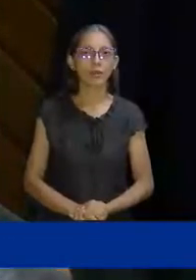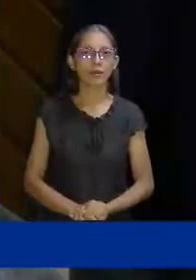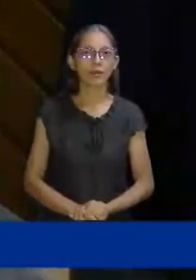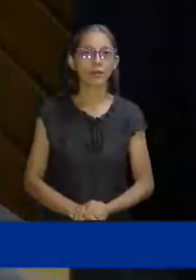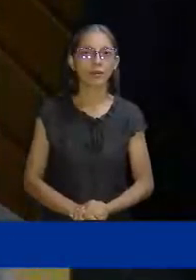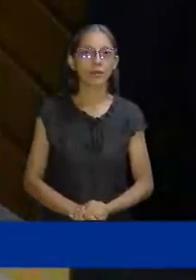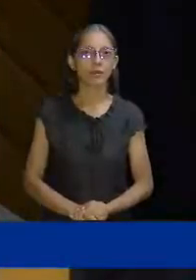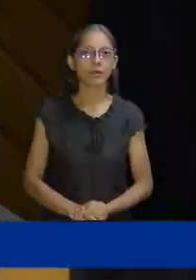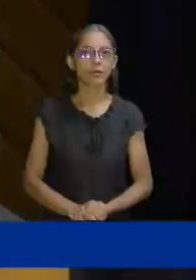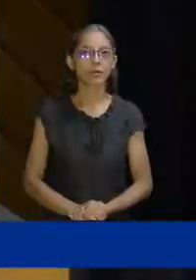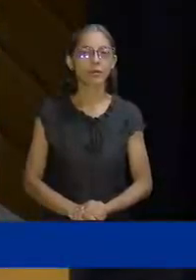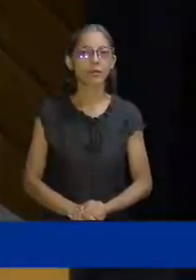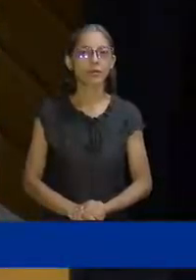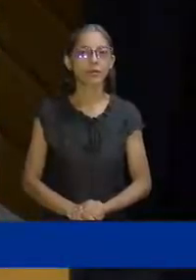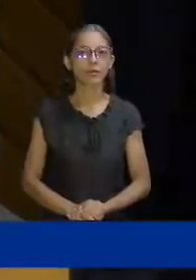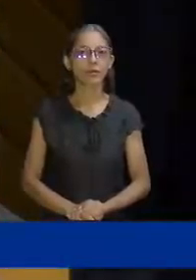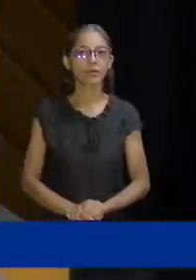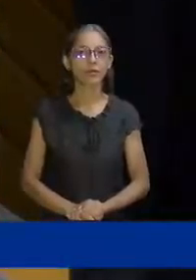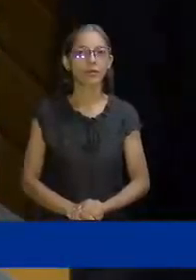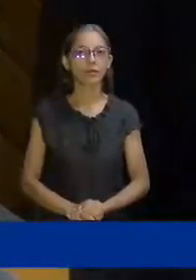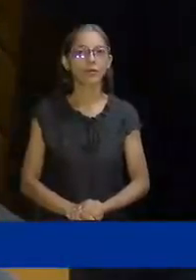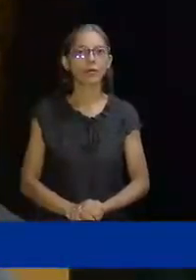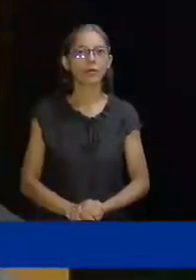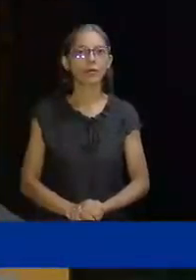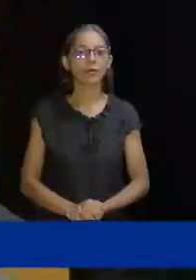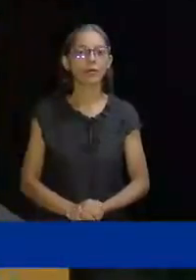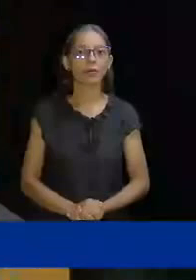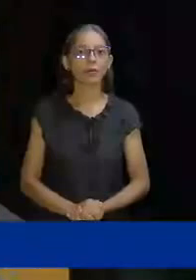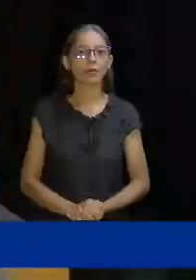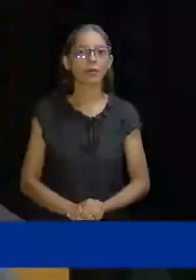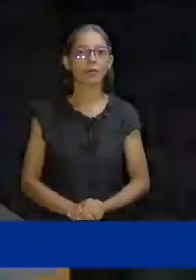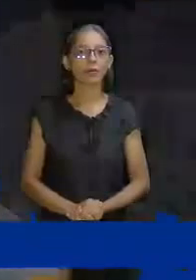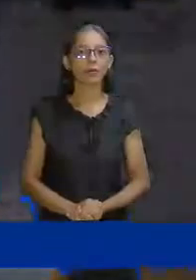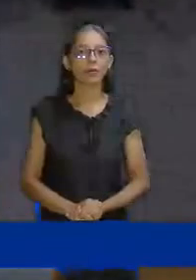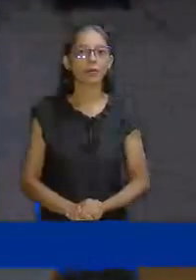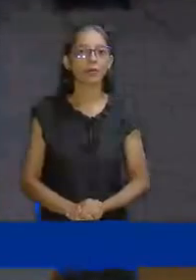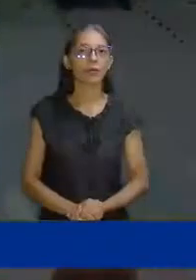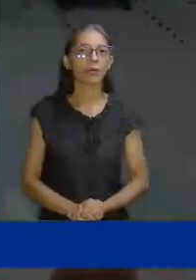Exército Brasileiro sob a regência do Tenente Tomé.